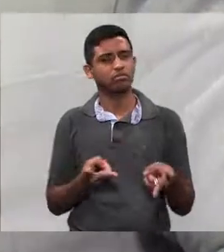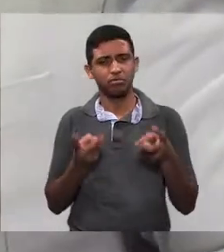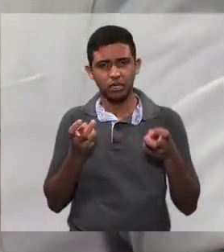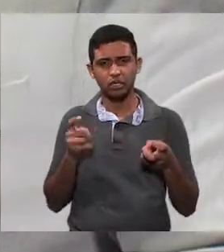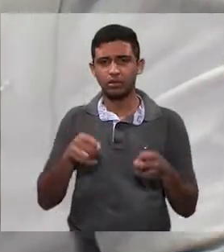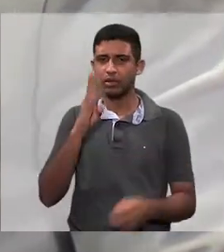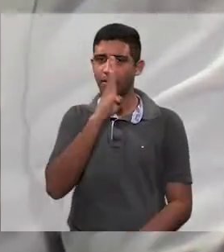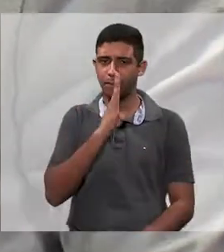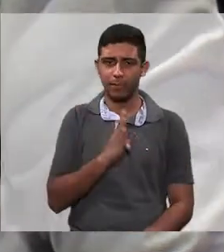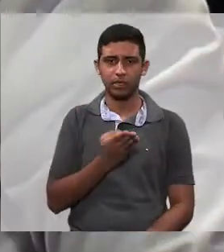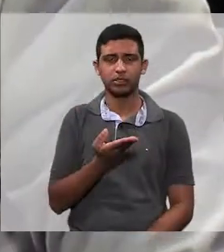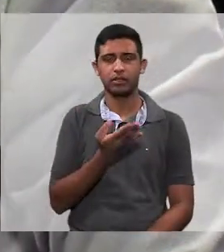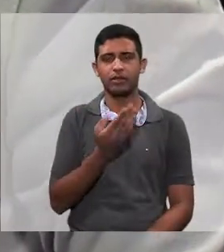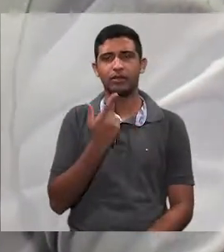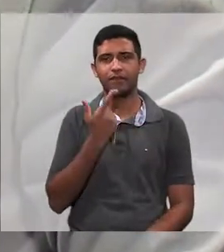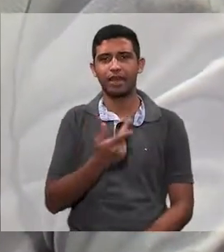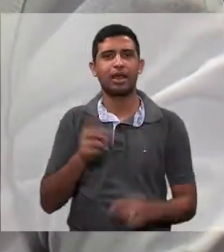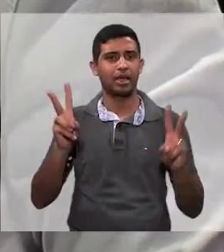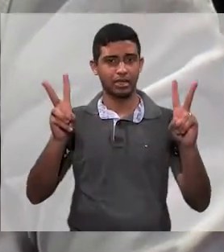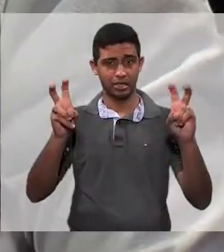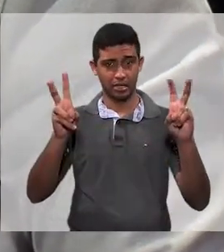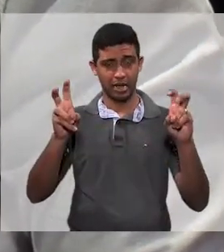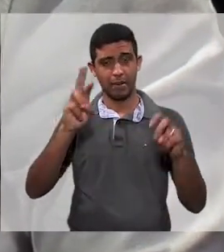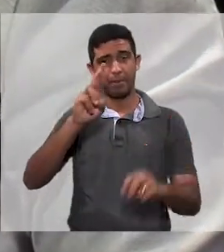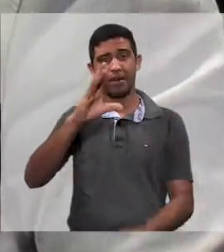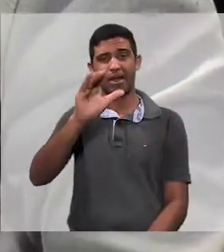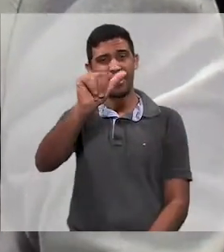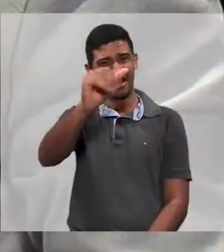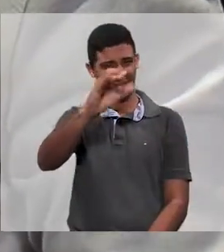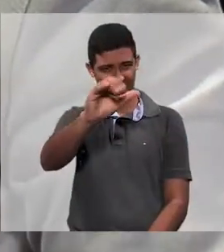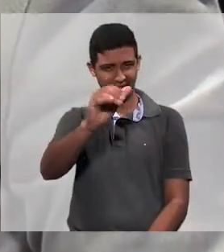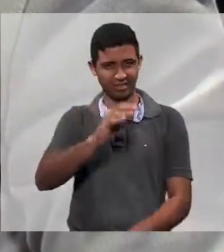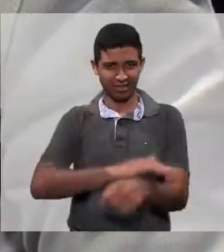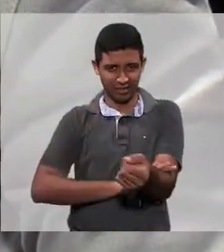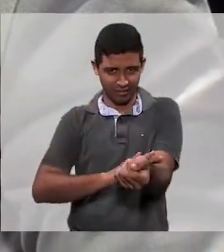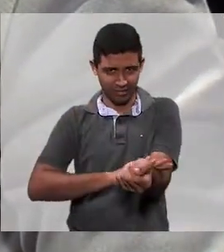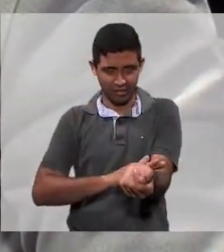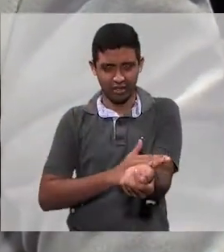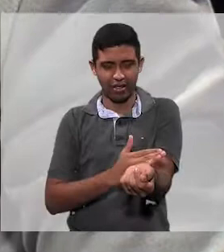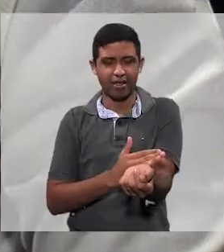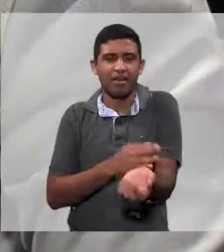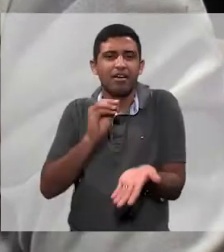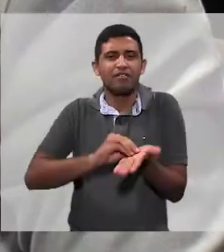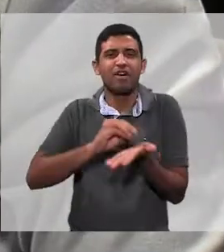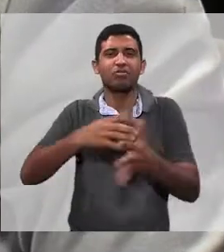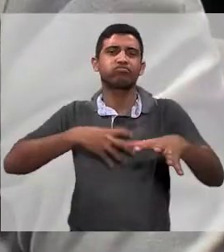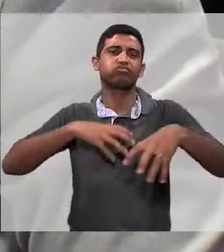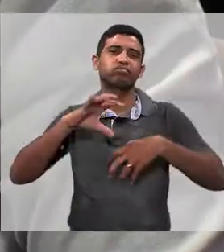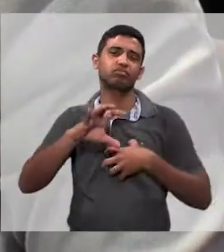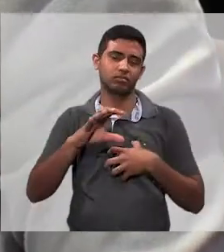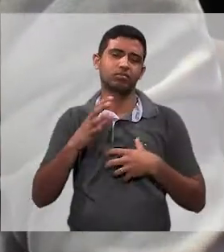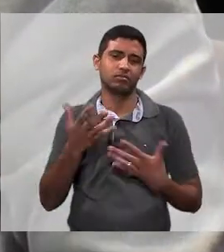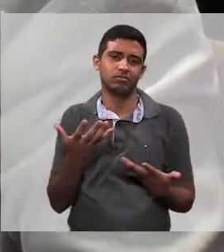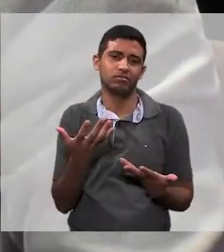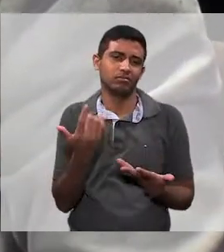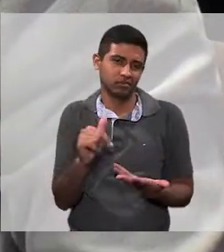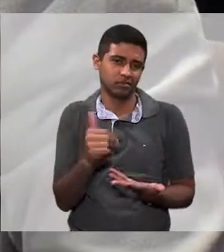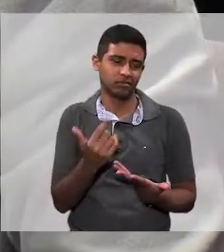no Brasil, quando se trata da questão racial, falta muita empatia, né? Eu acho que